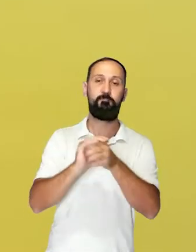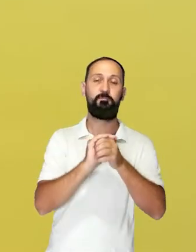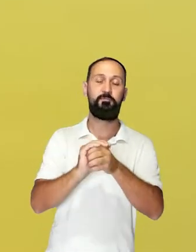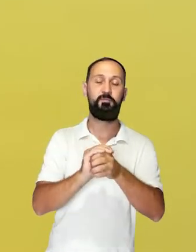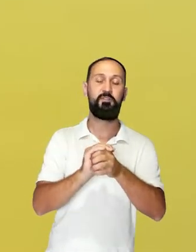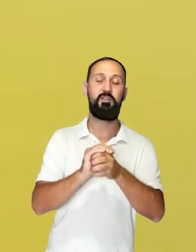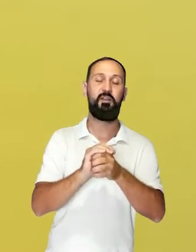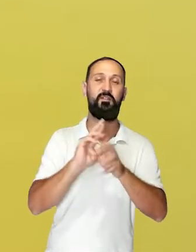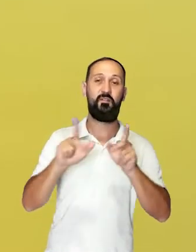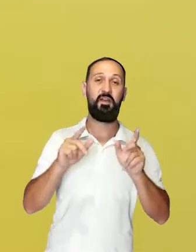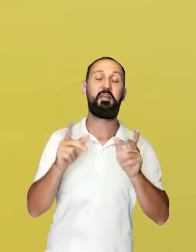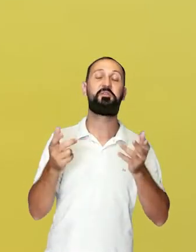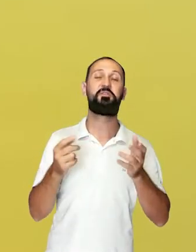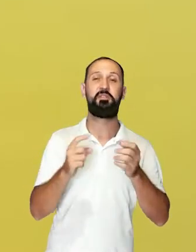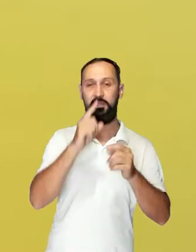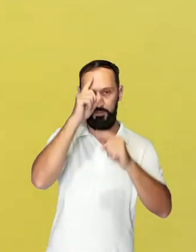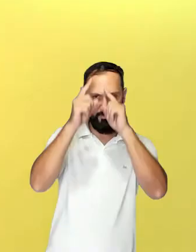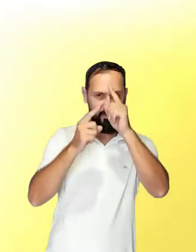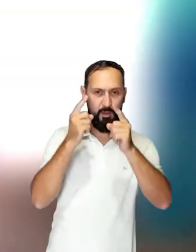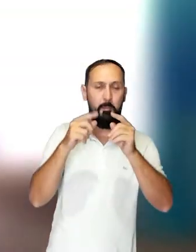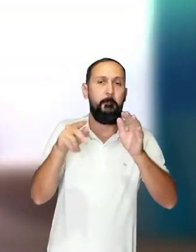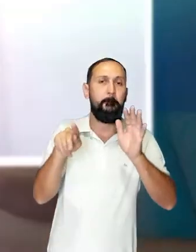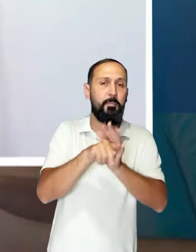223 drinks montados